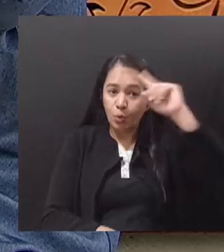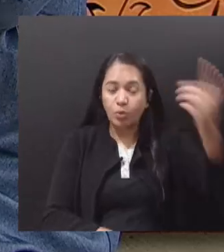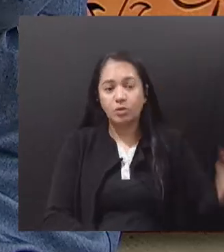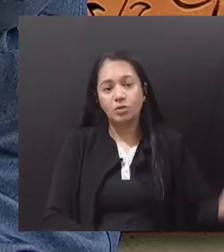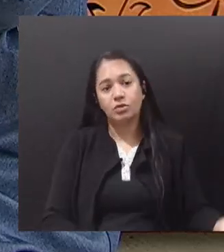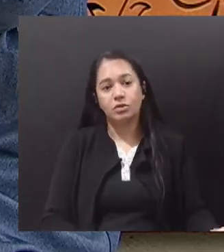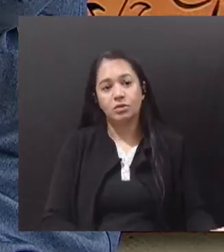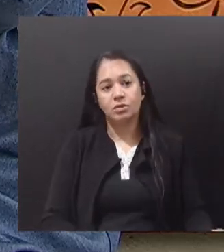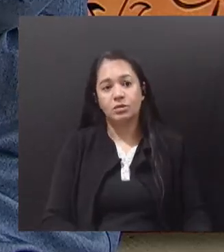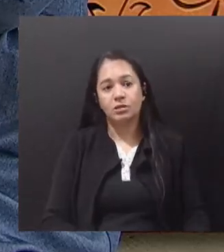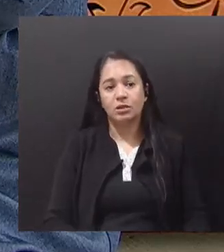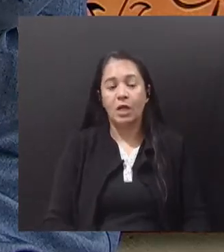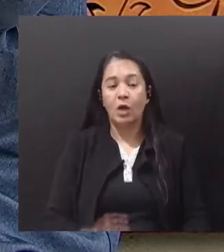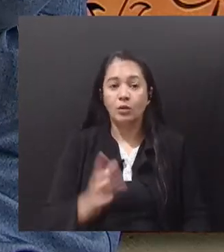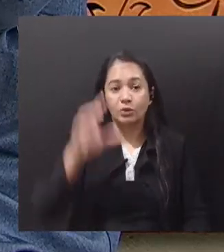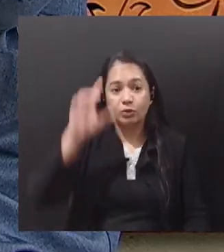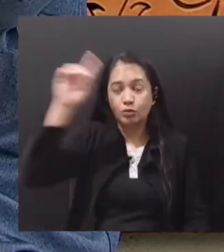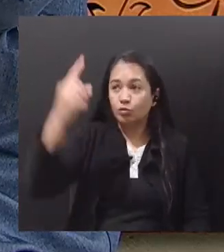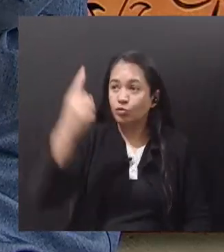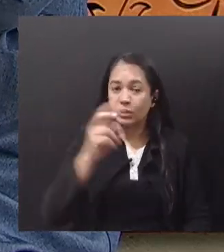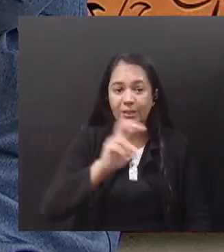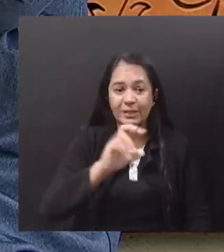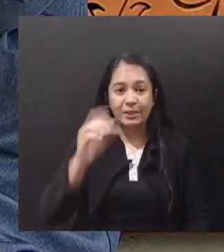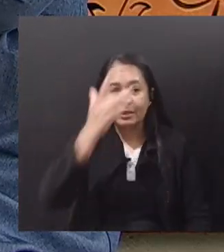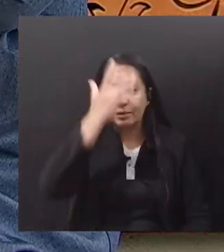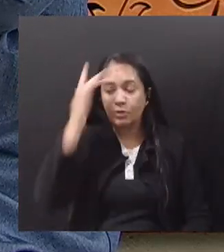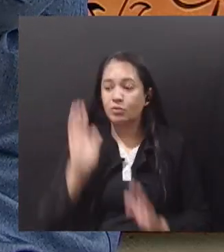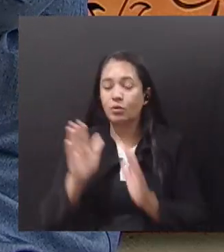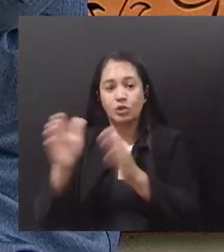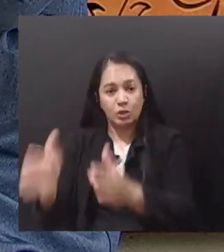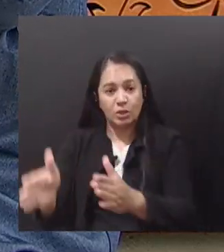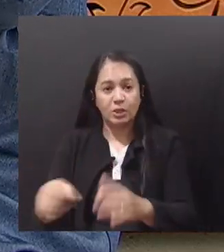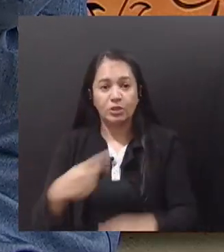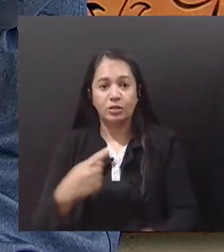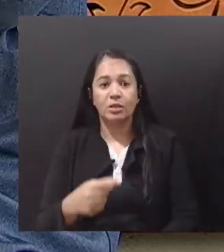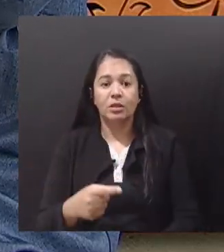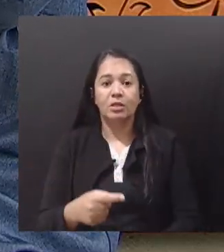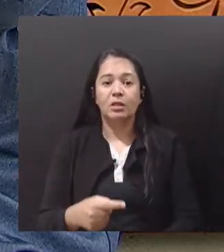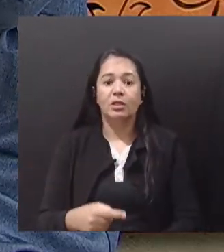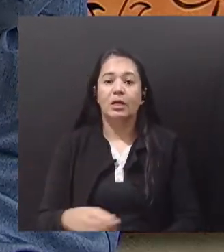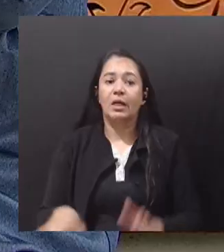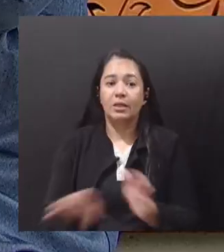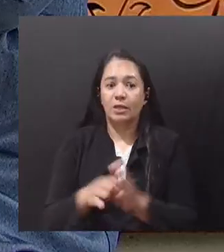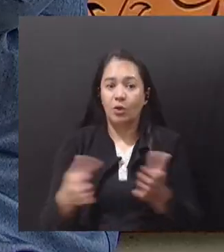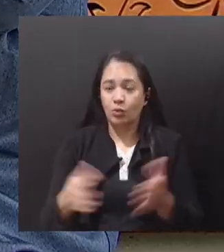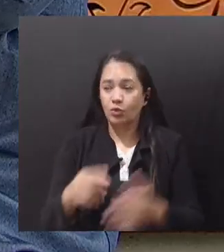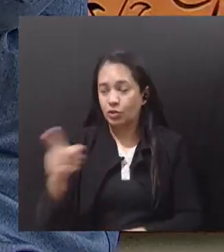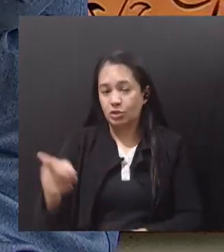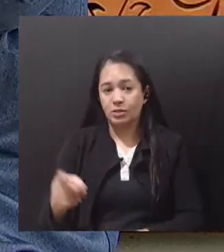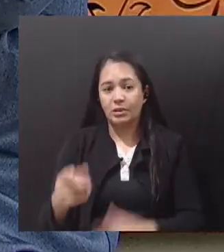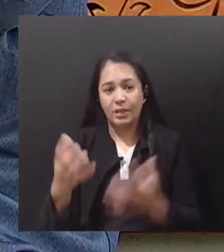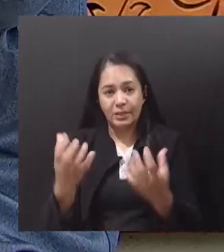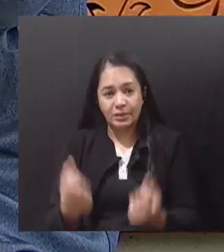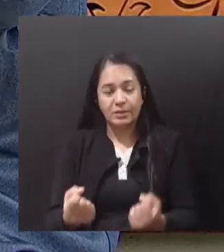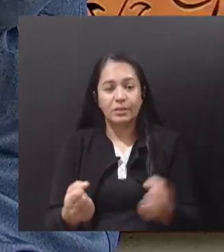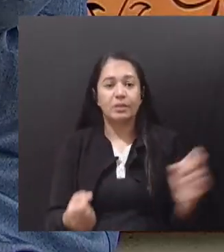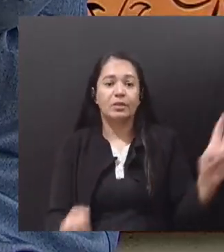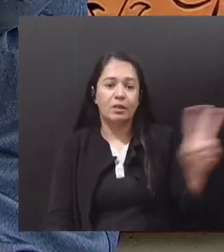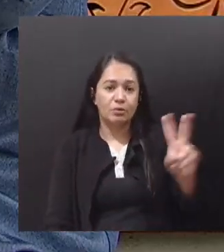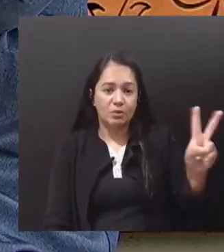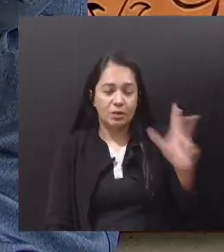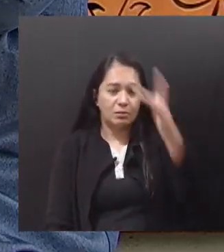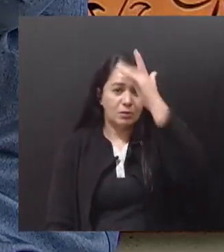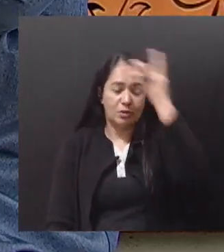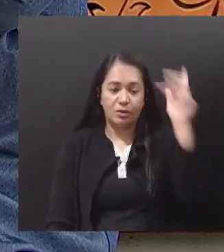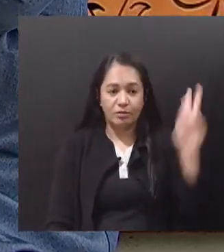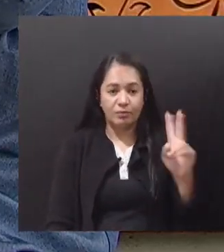dia. Então hoje está bem menor, né? Então nós ficamos lá, estamos lá até hoje. acolhendo os venezuelanos, trazendo eles